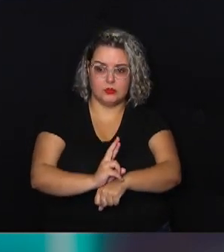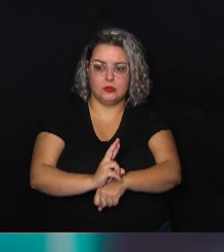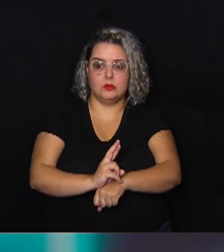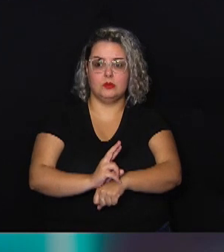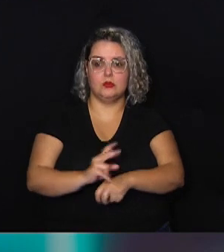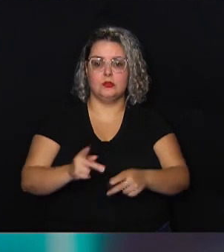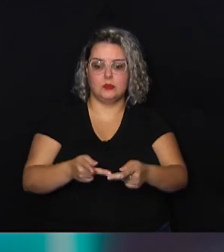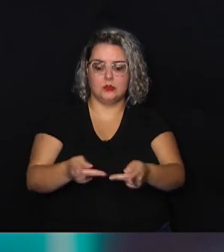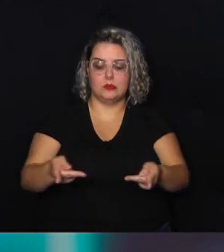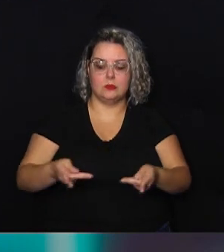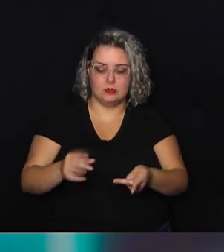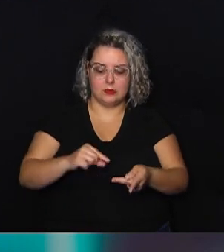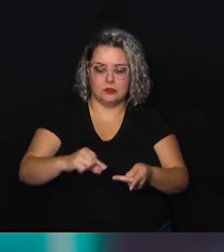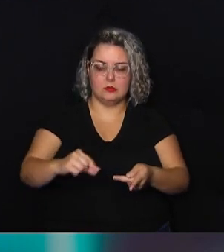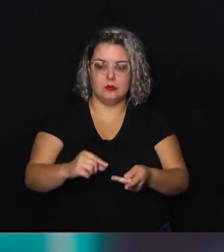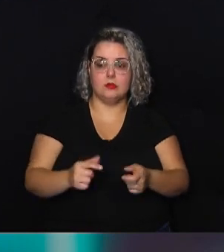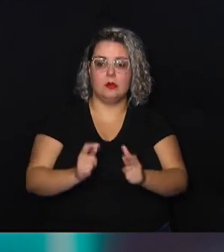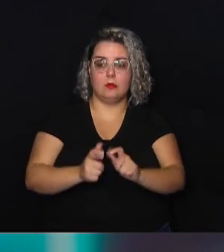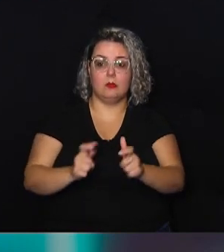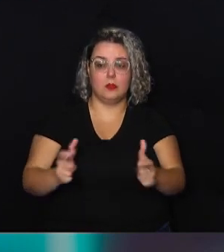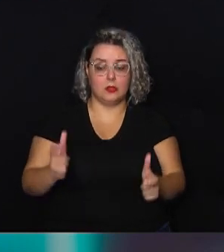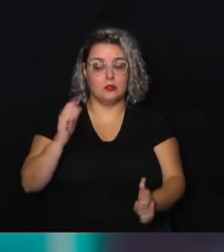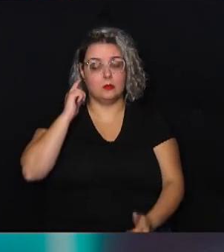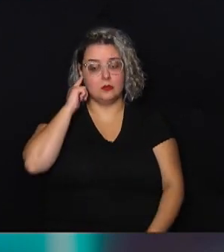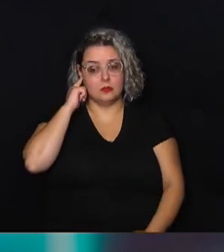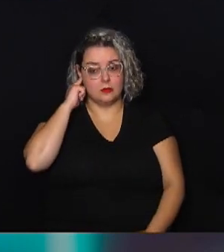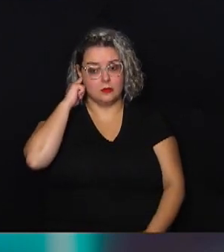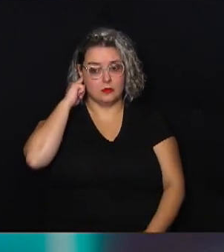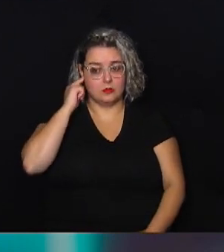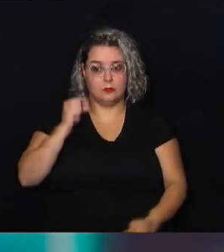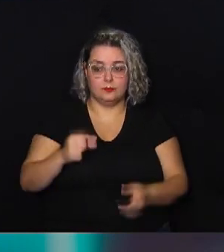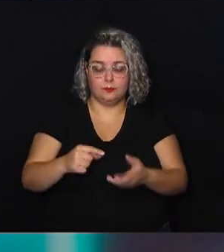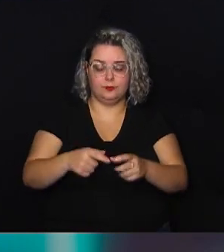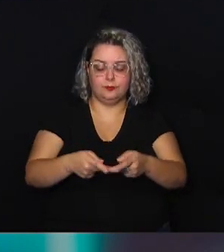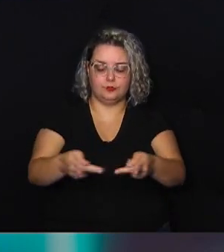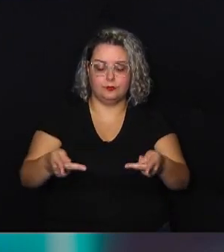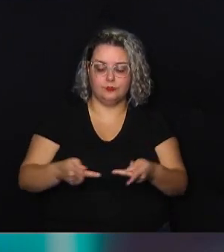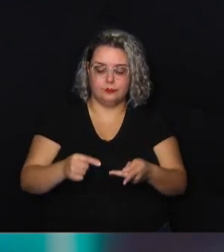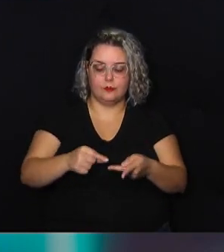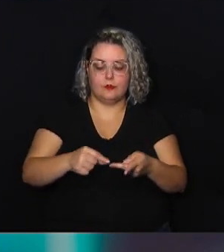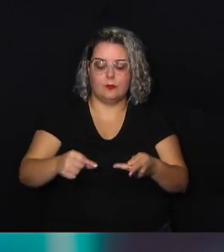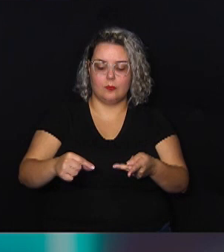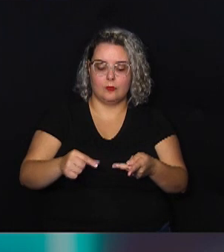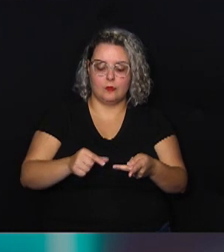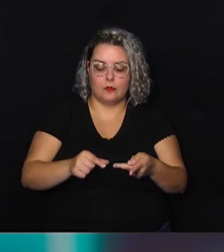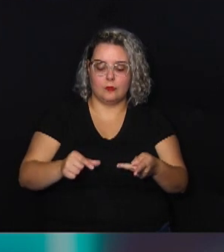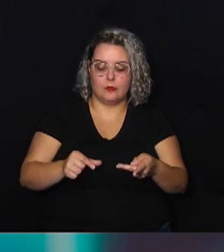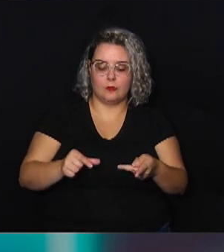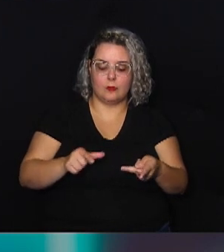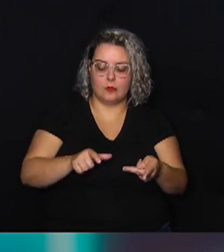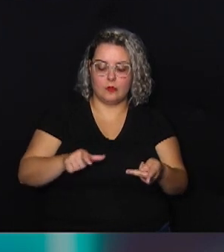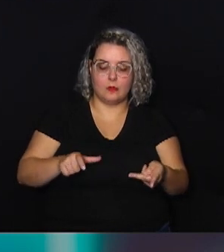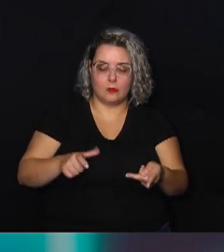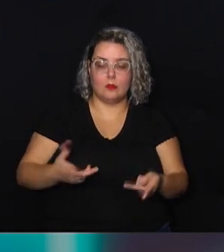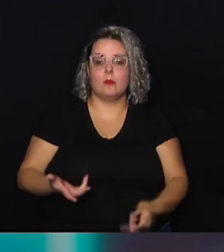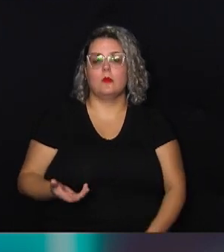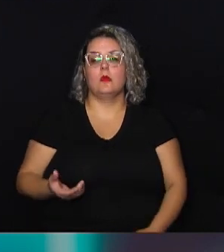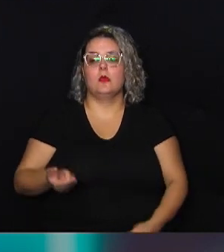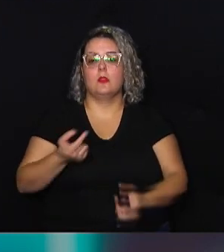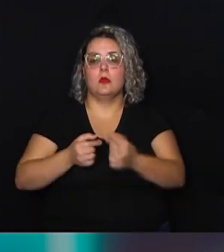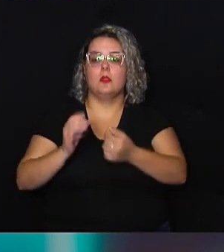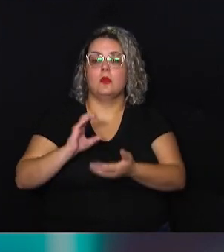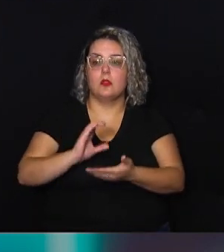tem aumentado ano a ano, né? E o Ministério hoje, né, o repasse que ele faz,